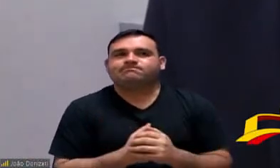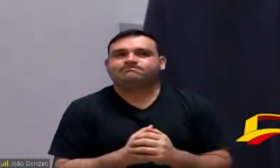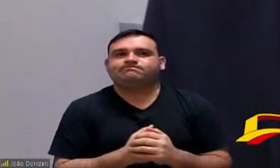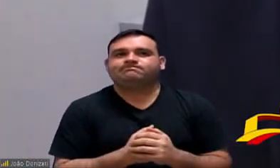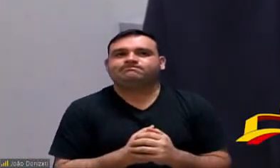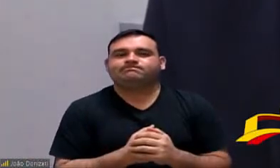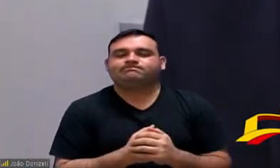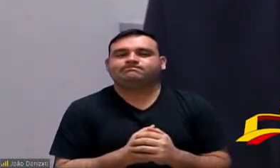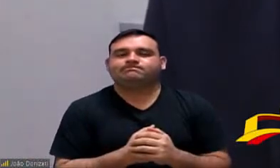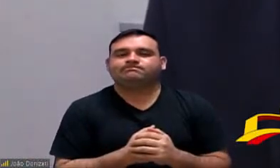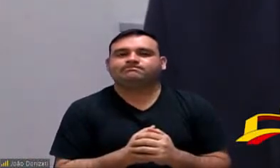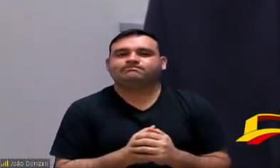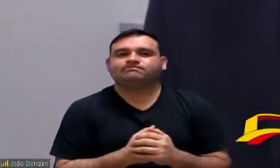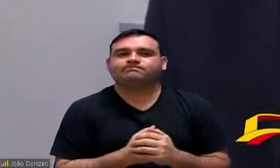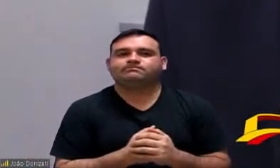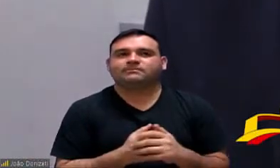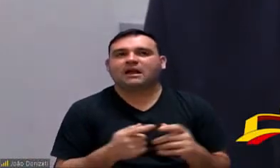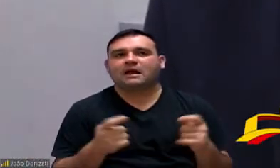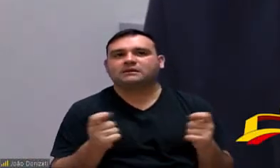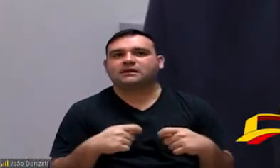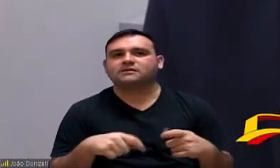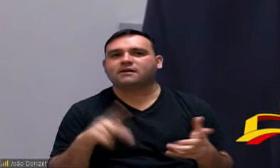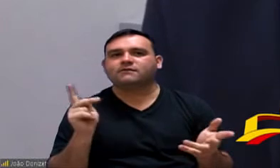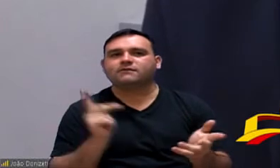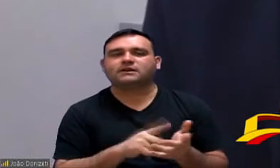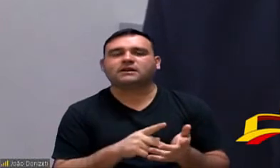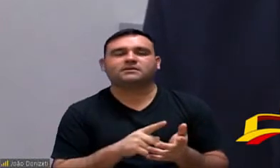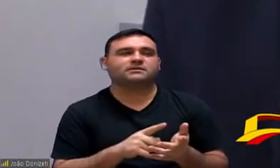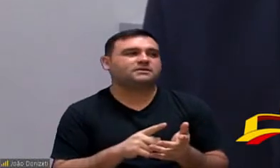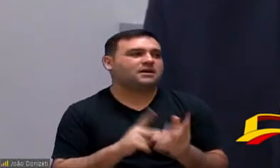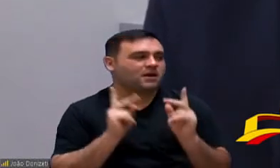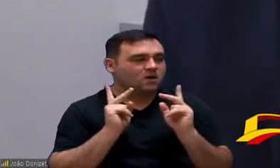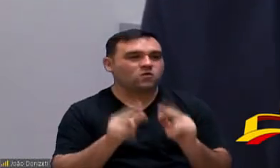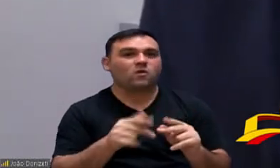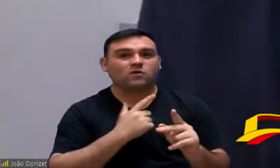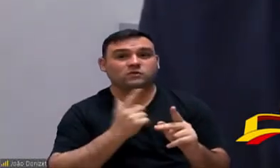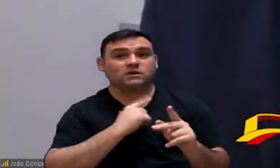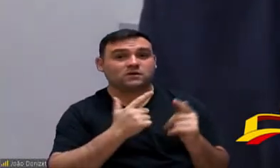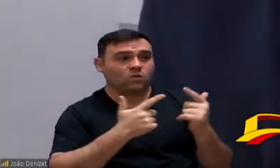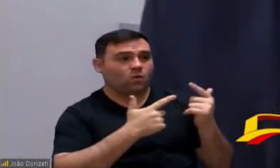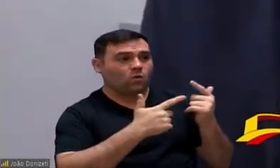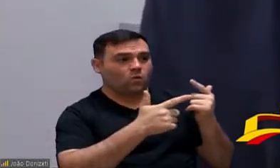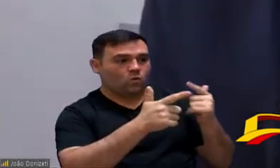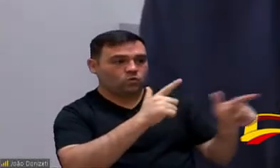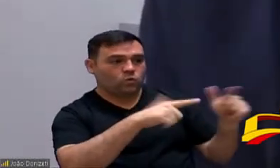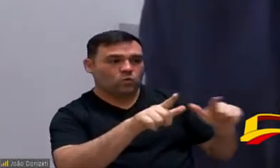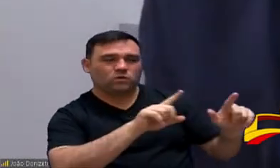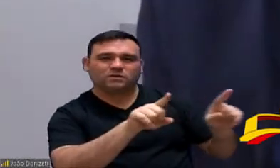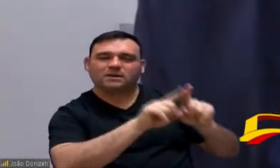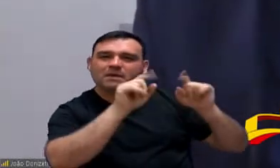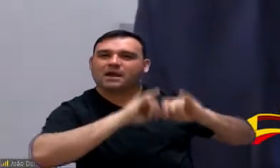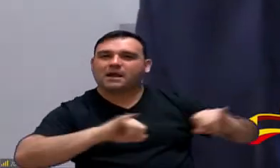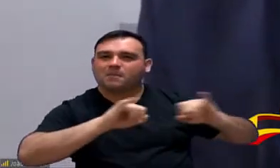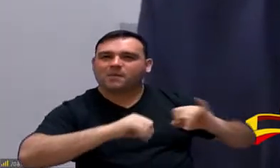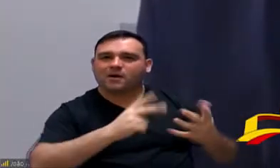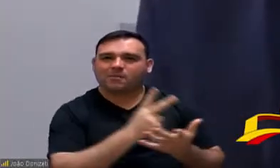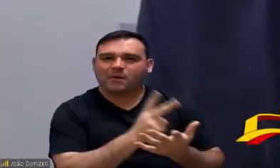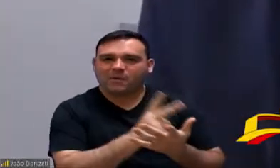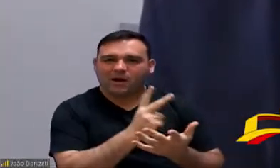num trabalho onde possa realmente, assim como tem outros, outras campanhas permanentes,